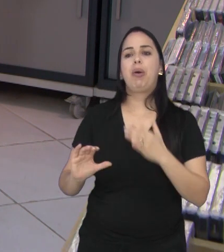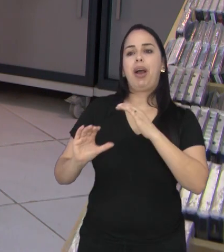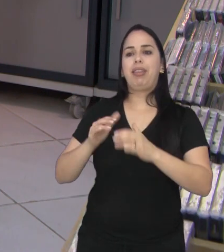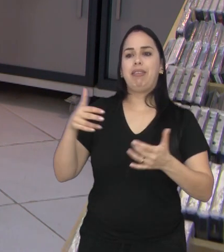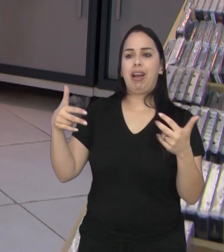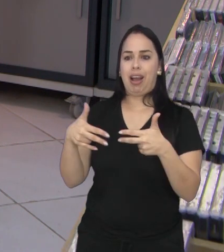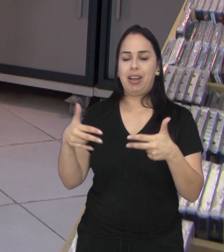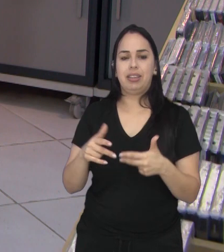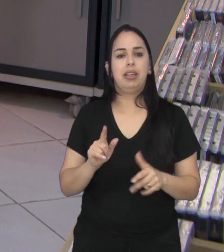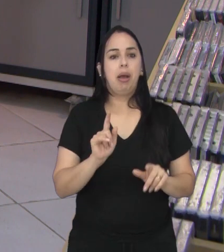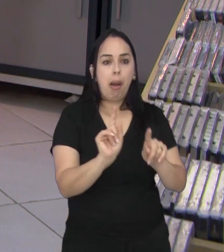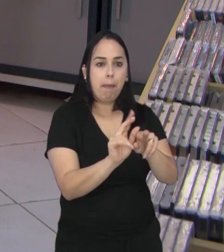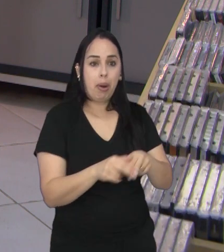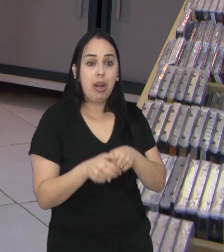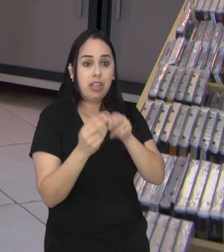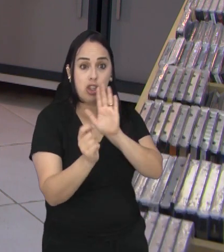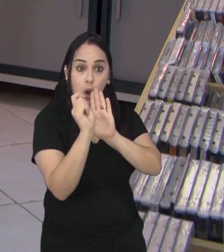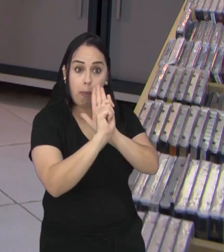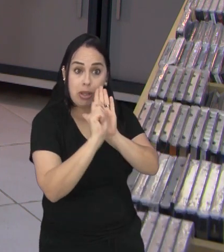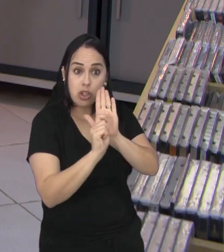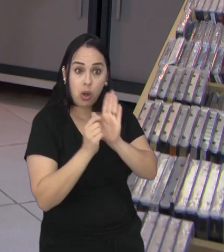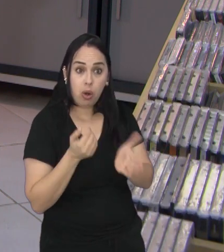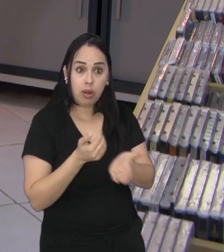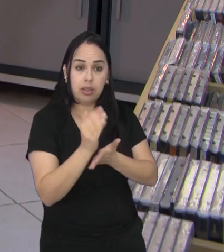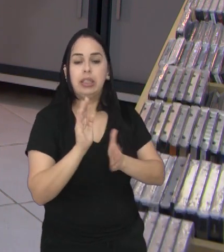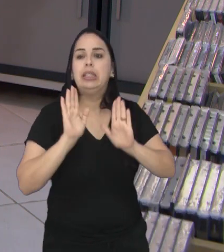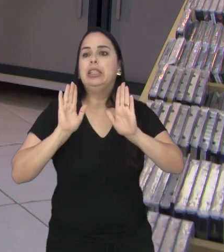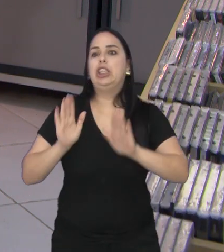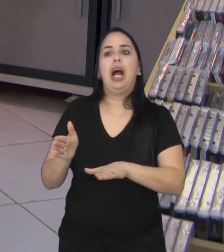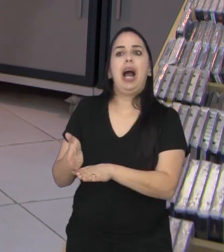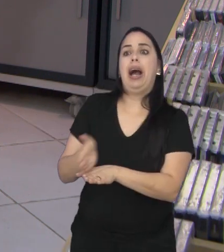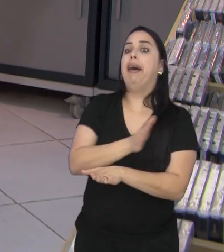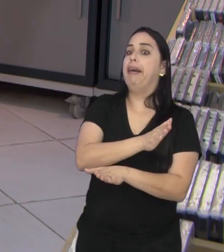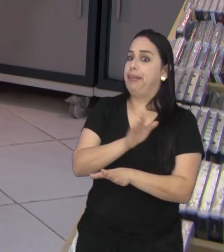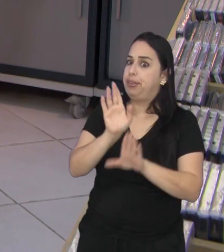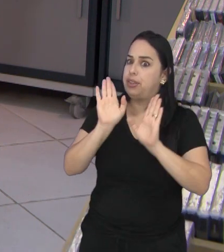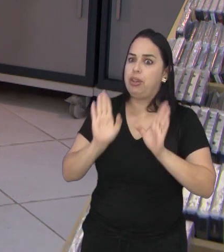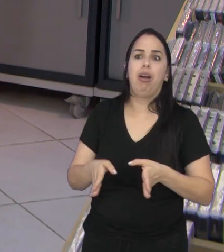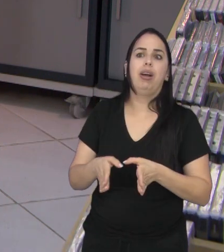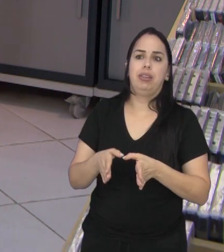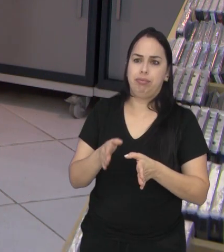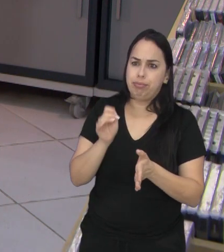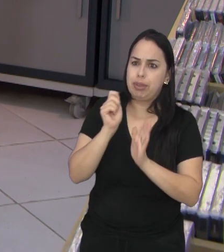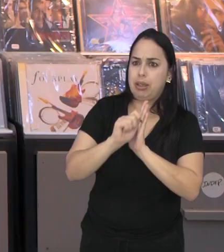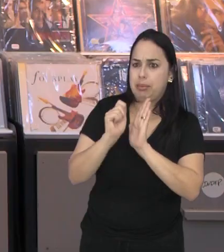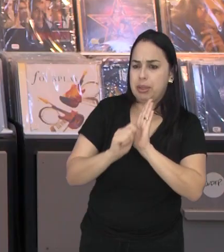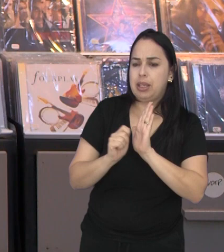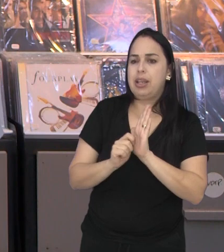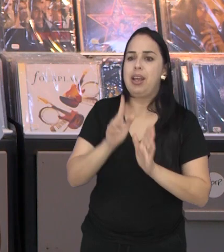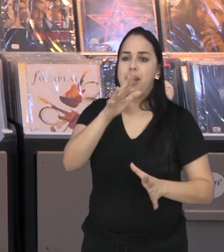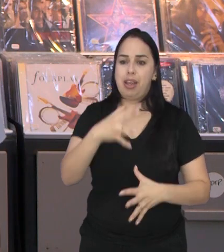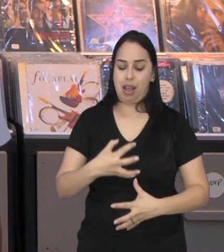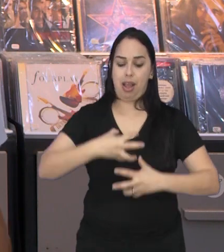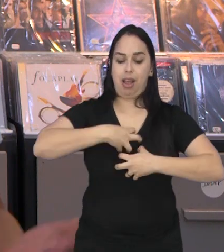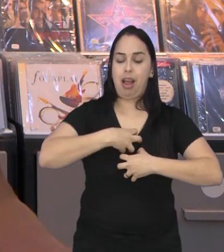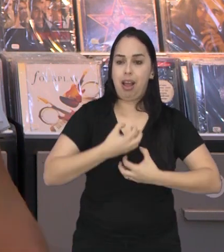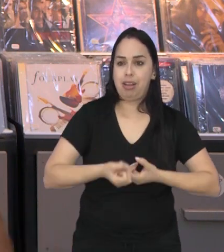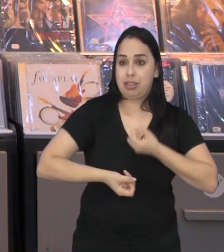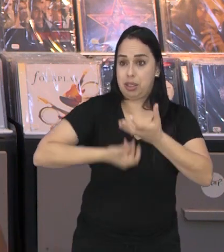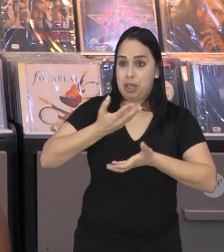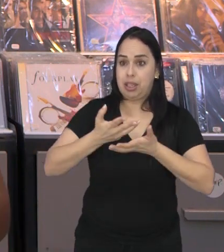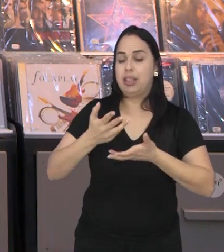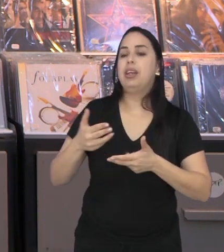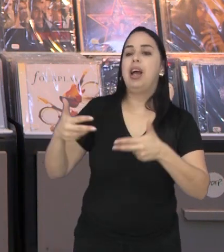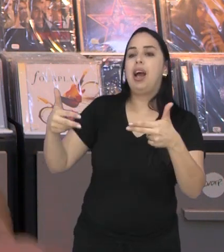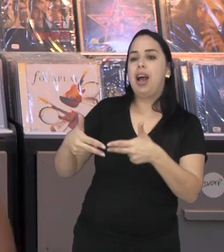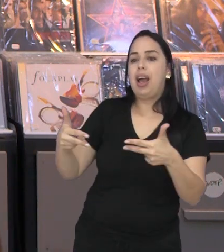rap. Foi ali que você começou a compor, então? Compor eu já compunha antes também. Porque, na verdade, assim, eu fazia poesia. Rap, pra quem não